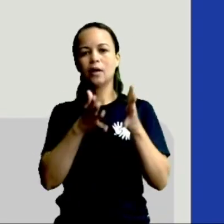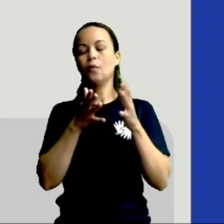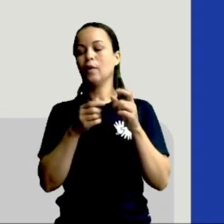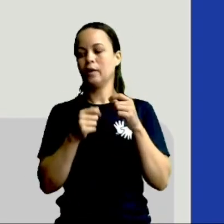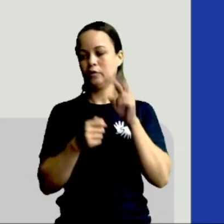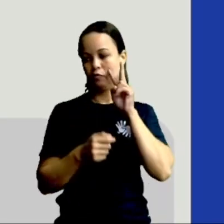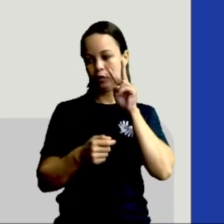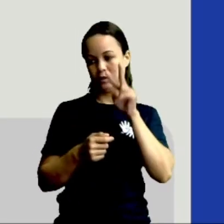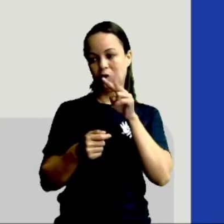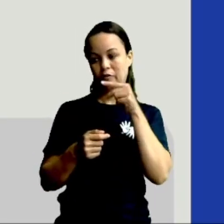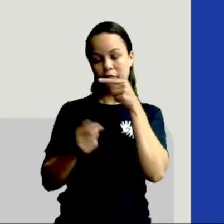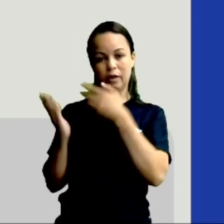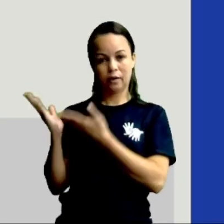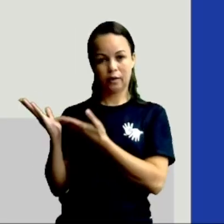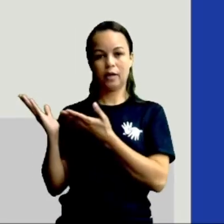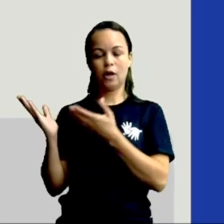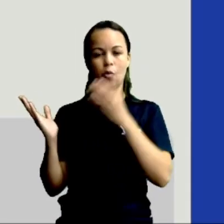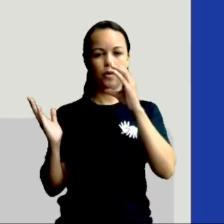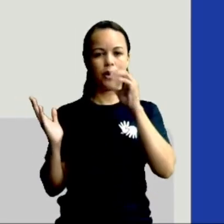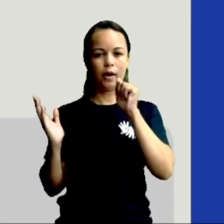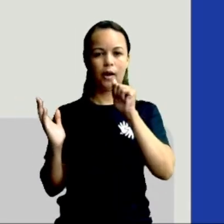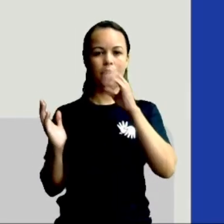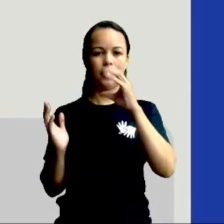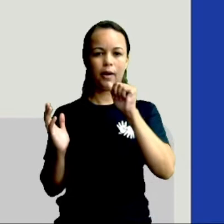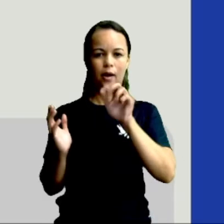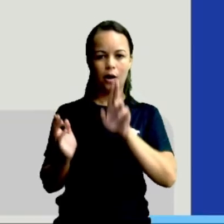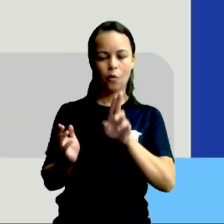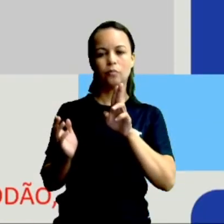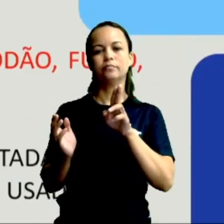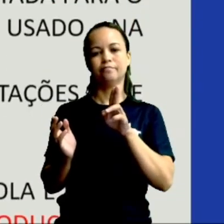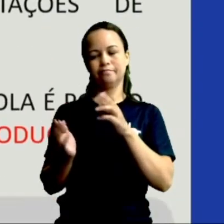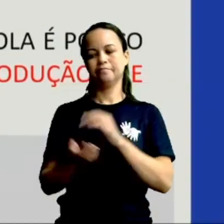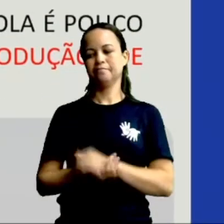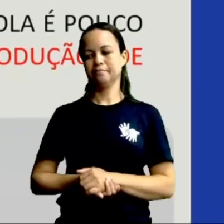fruto mais laranjinho escuro, né? É o fruto do cacau.